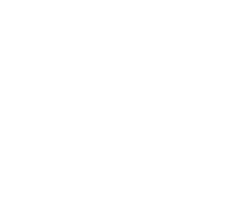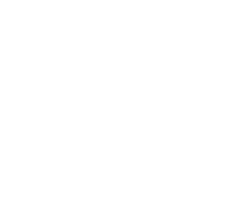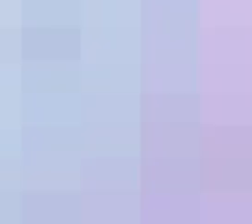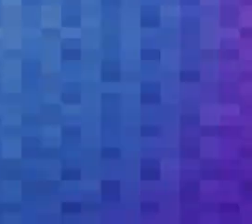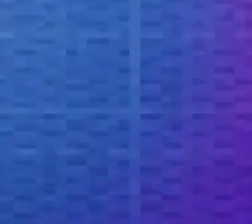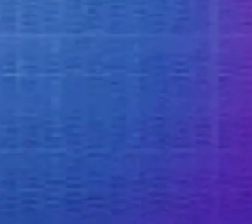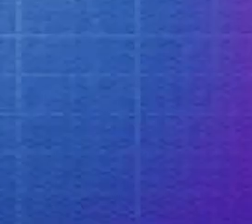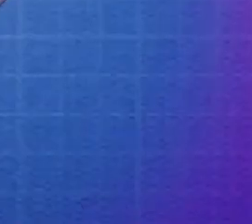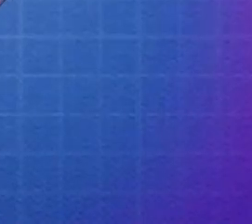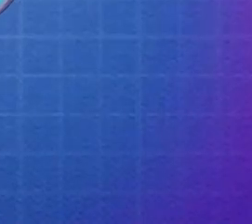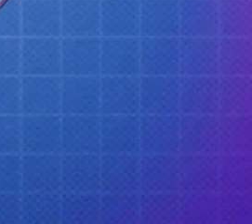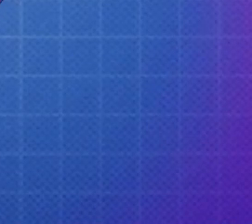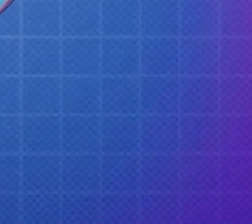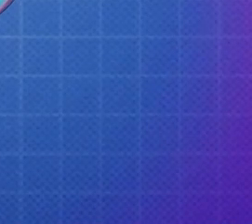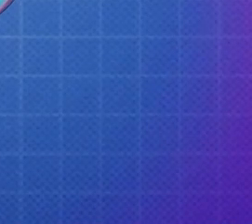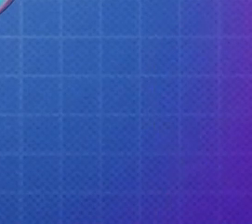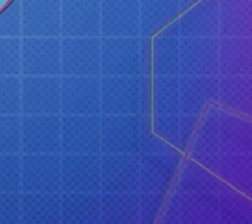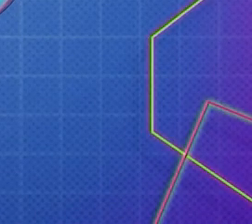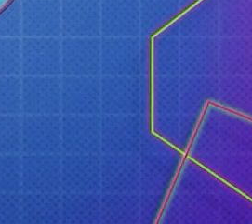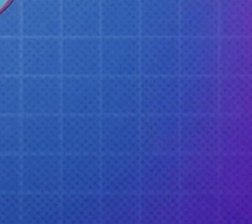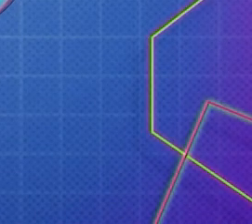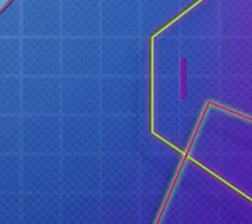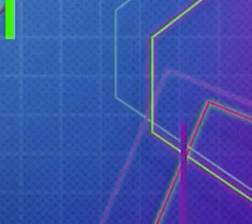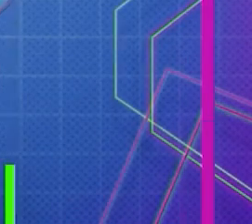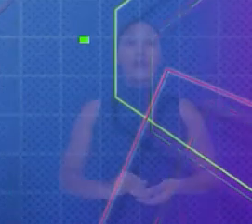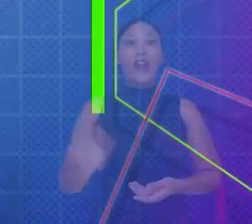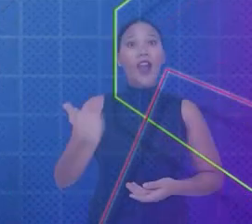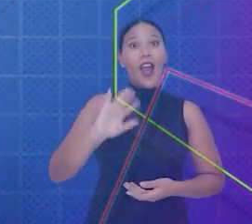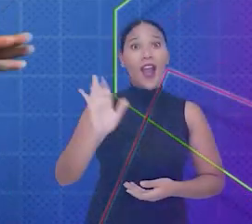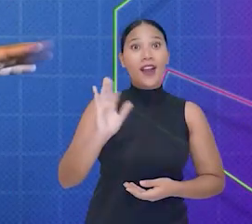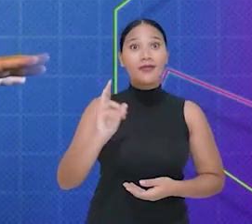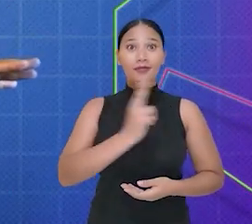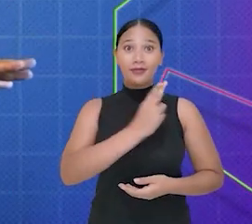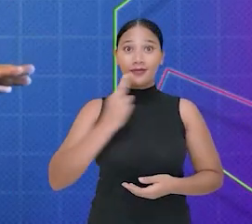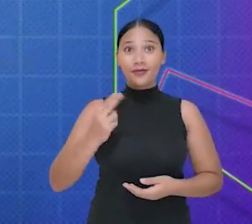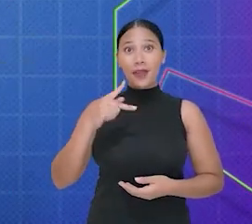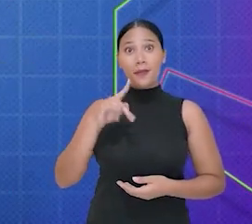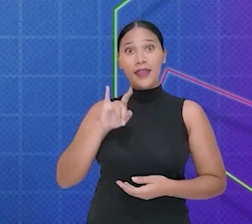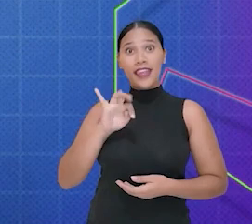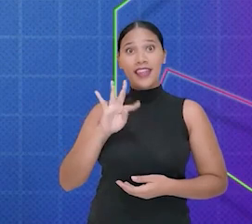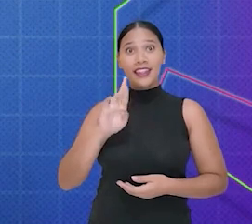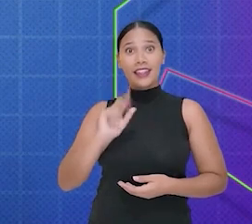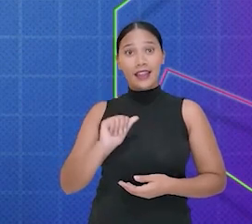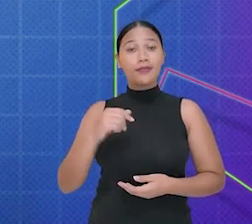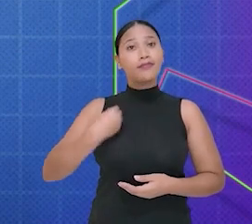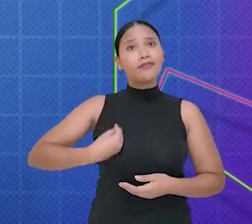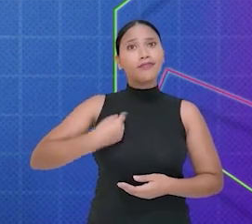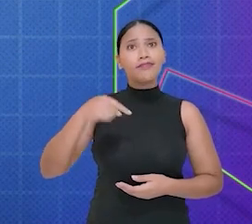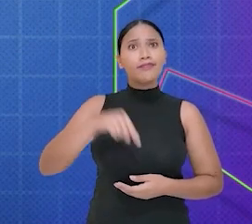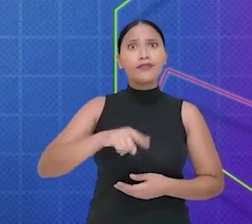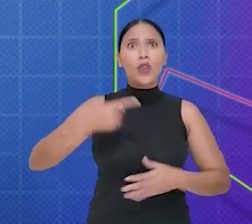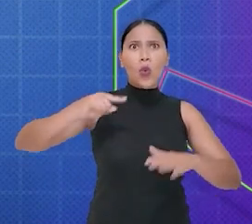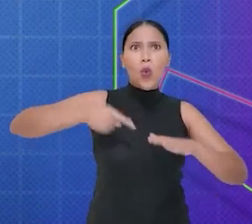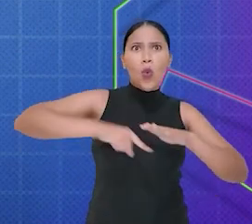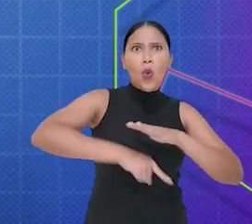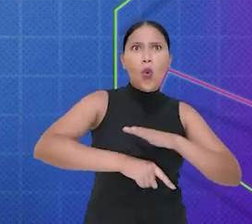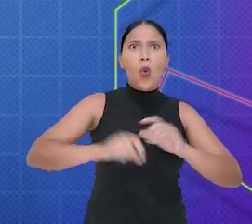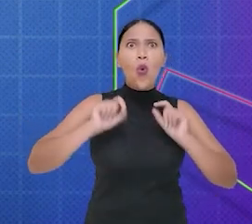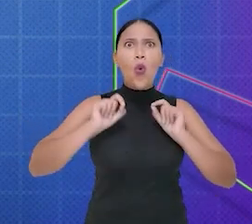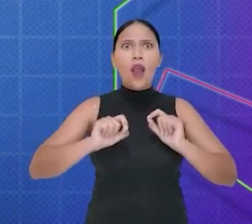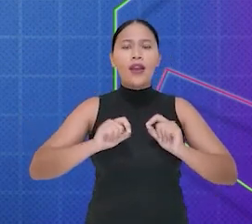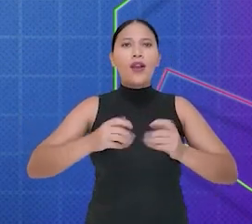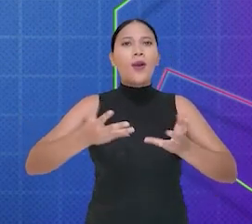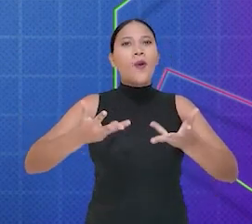veste camisa preta, professora Pietra Canli, elementos periféricos. Oi rapaziada, me chamo Pietra e estamos aqui hoje para fazer um